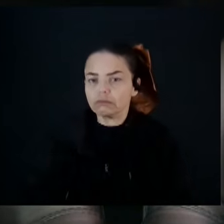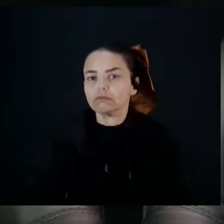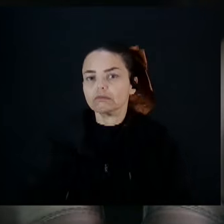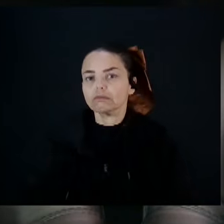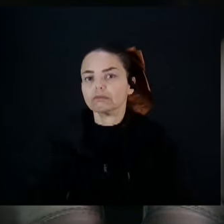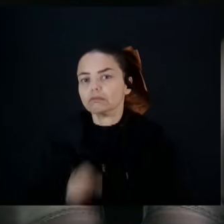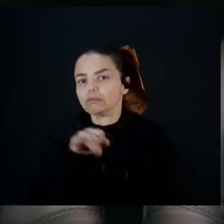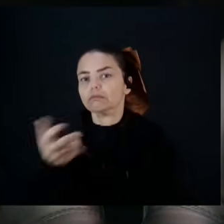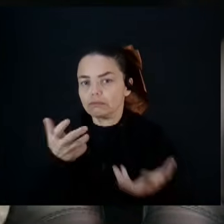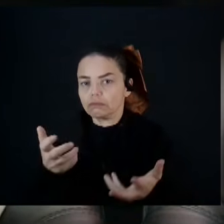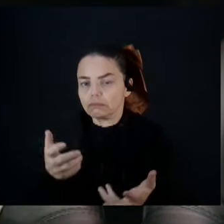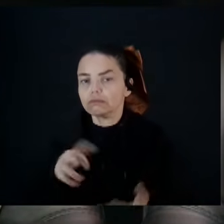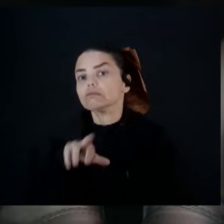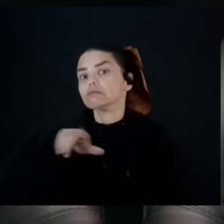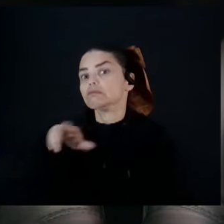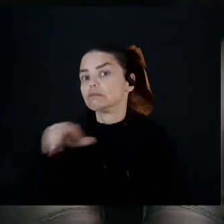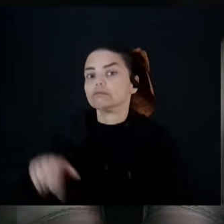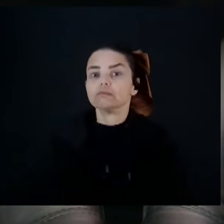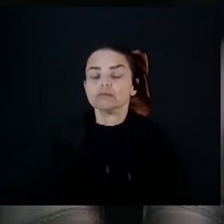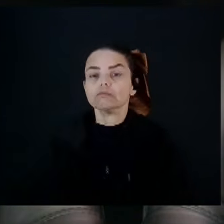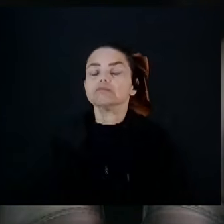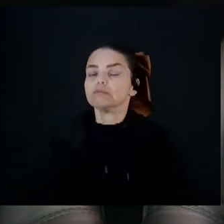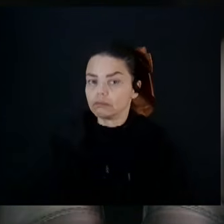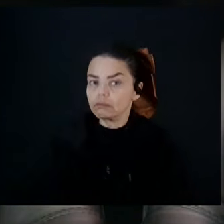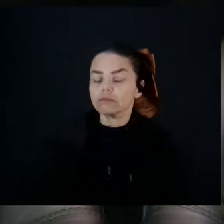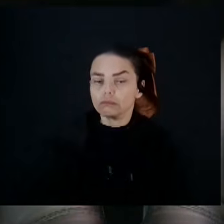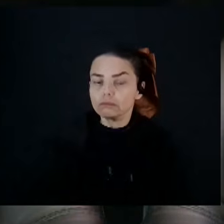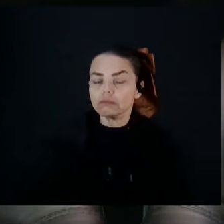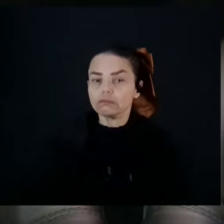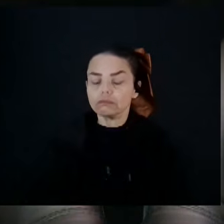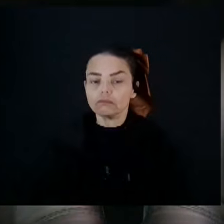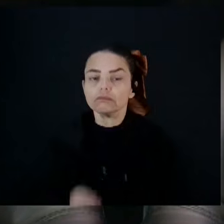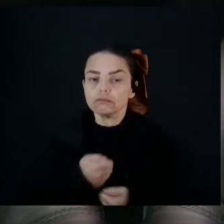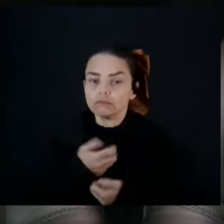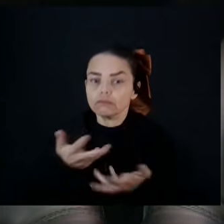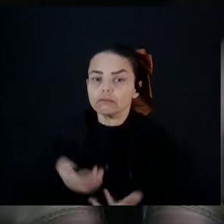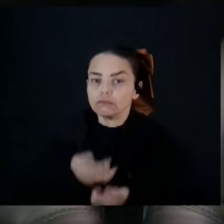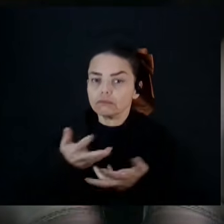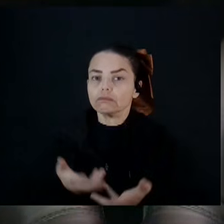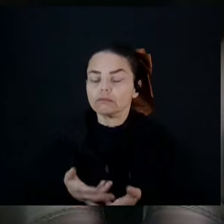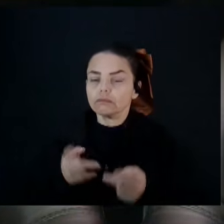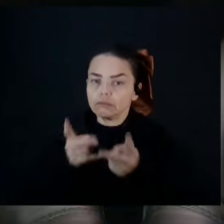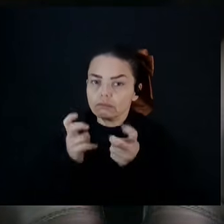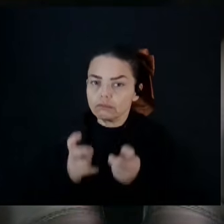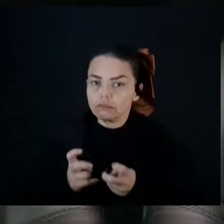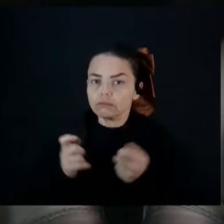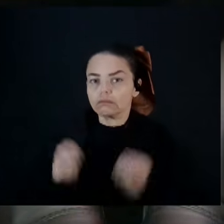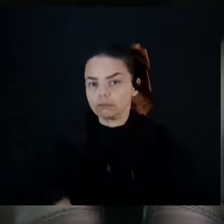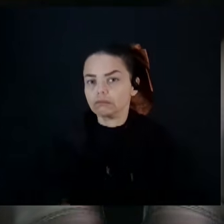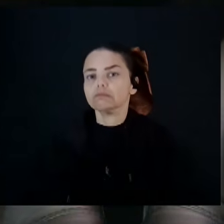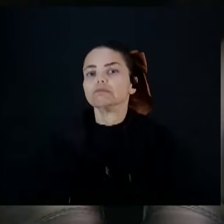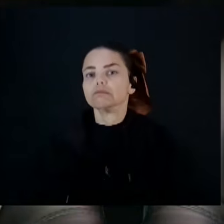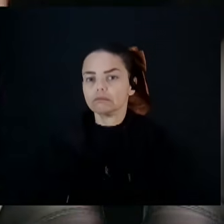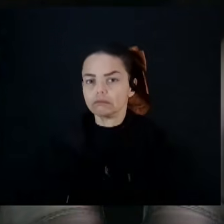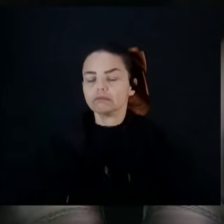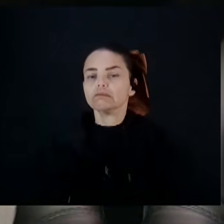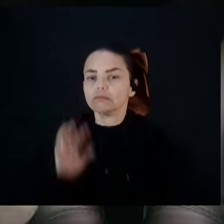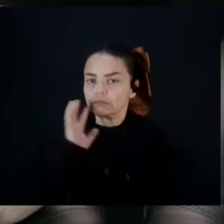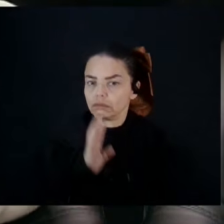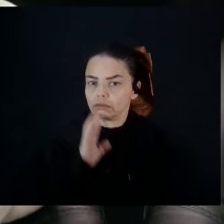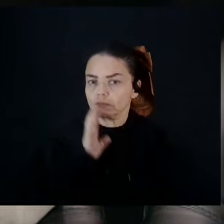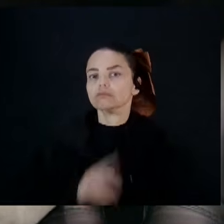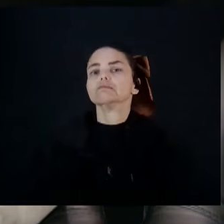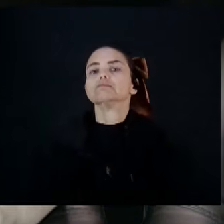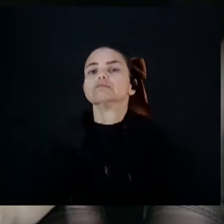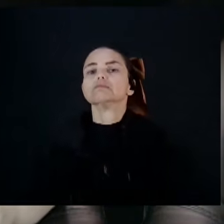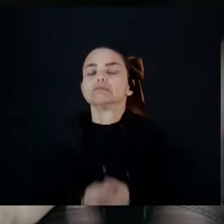fazer diferente, se eu quero me abrir para ouvir o outro, é possível, é muito bacana isso. E como